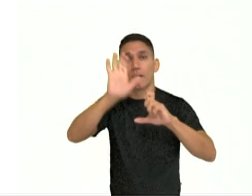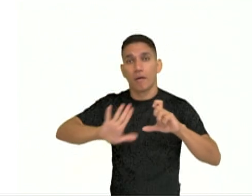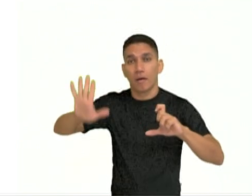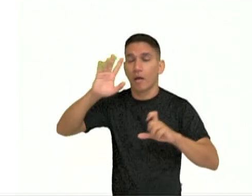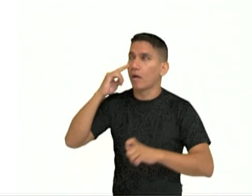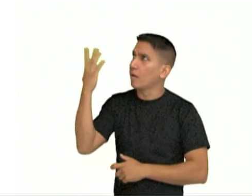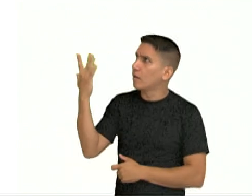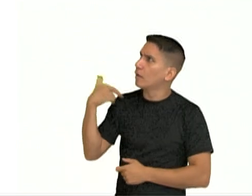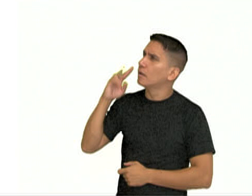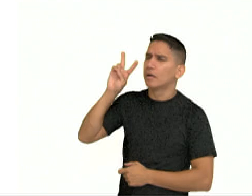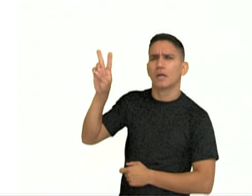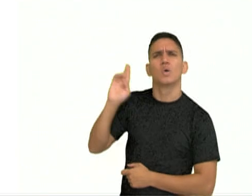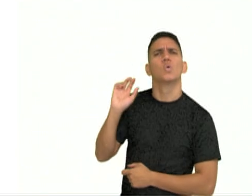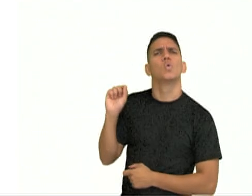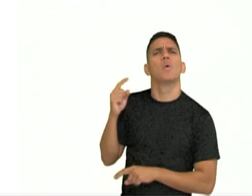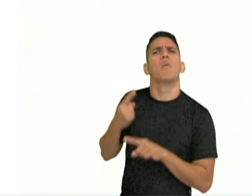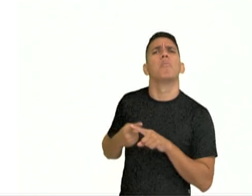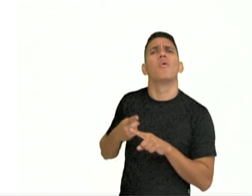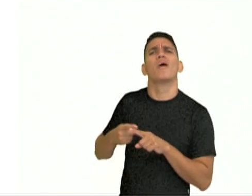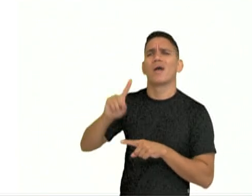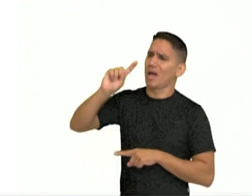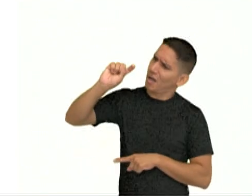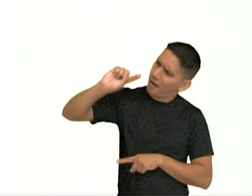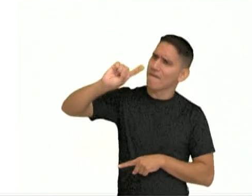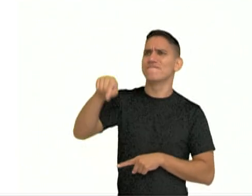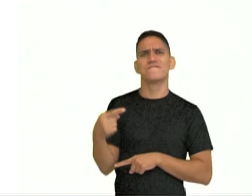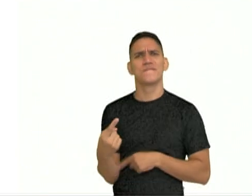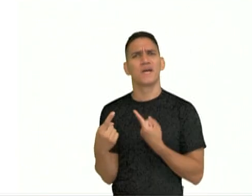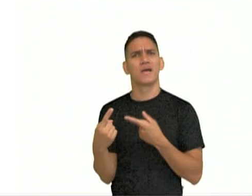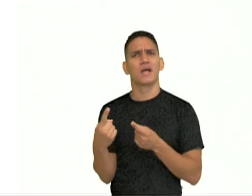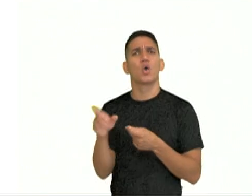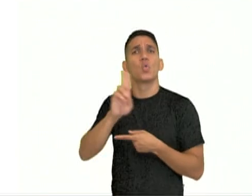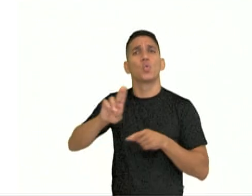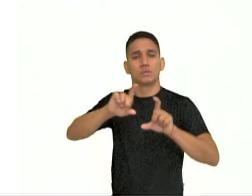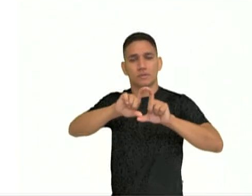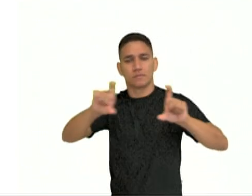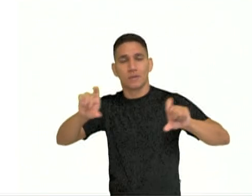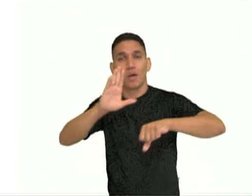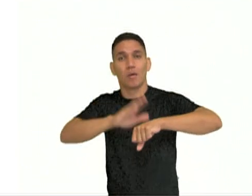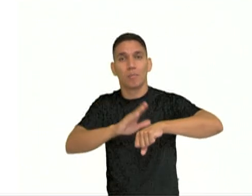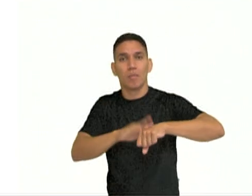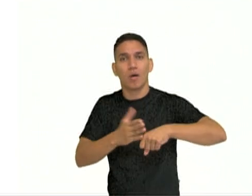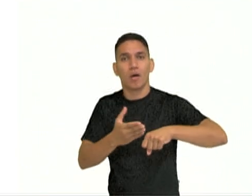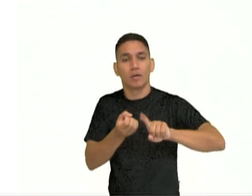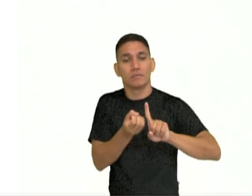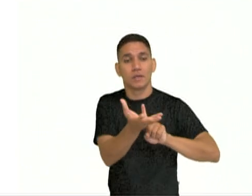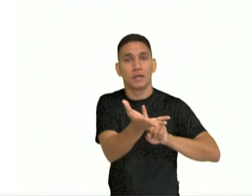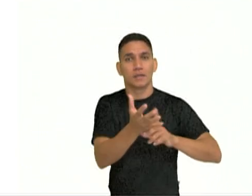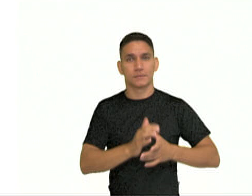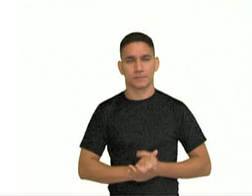a imagem e responda por que a vírgula foi usada na parte verbal da propaganda.